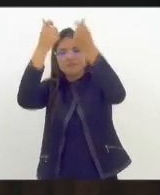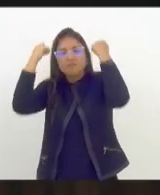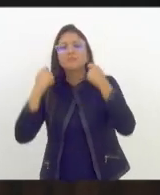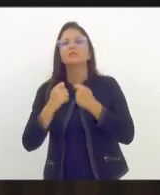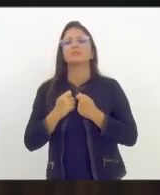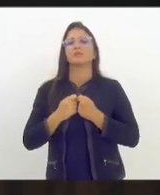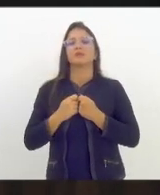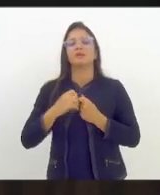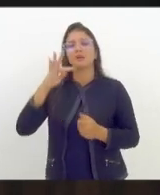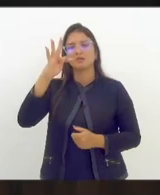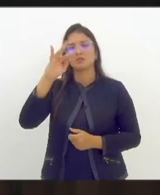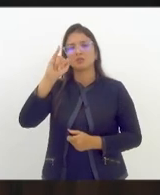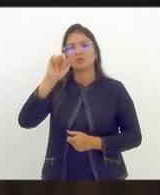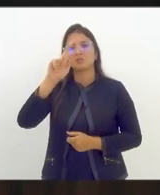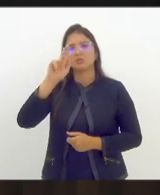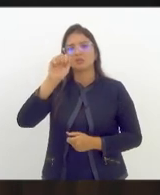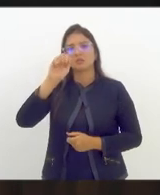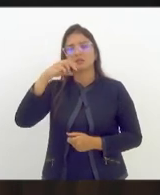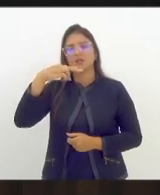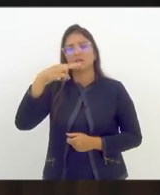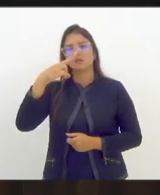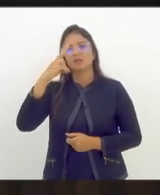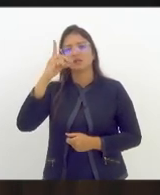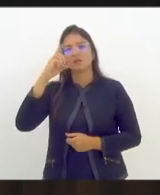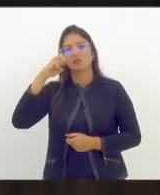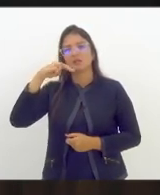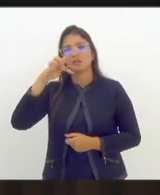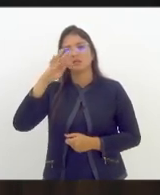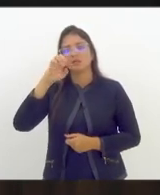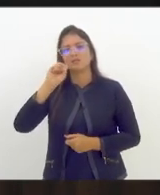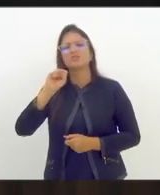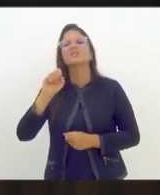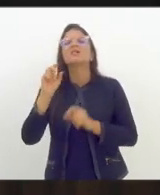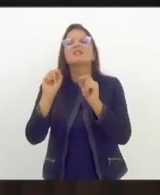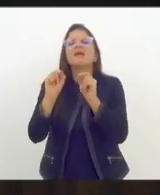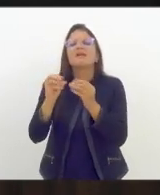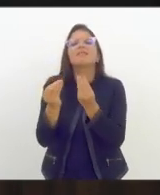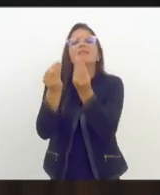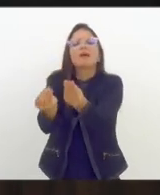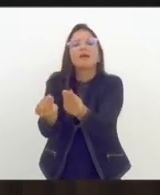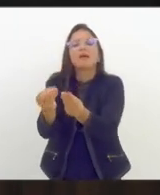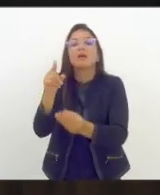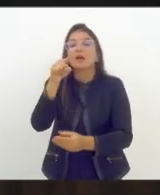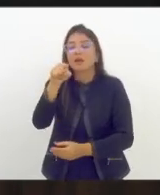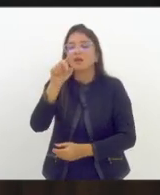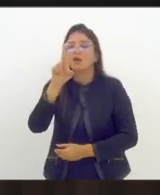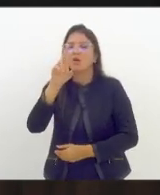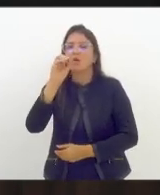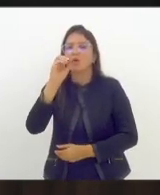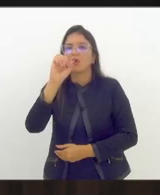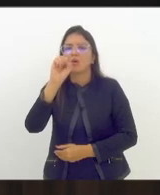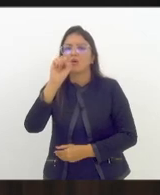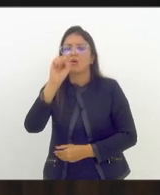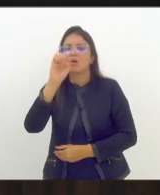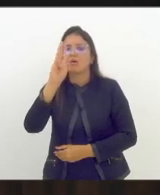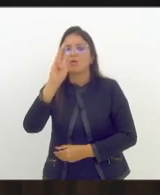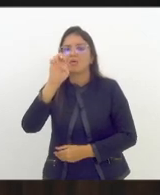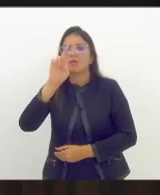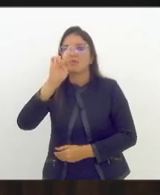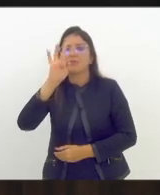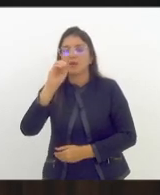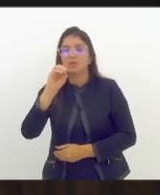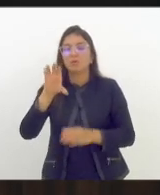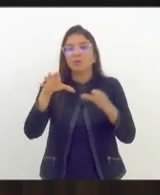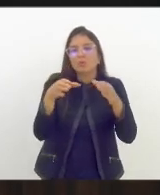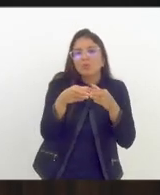diploma para Roberto Fragale Filho. Parecer da Comissão de Normas Internas e Preposições